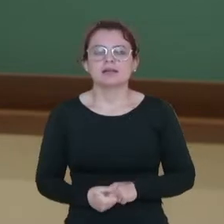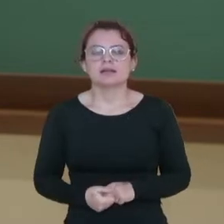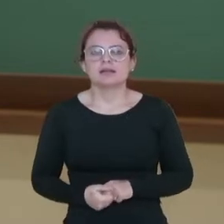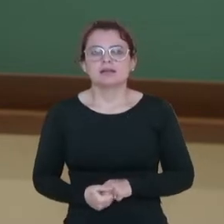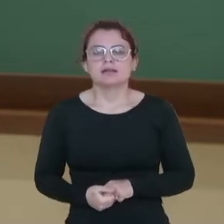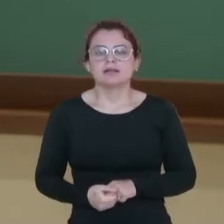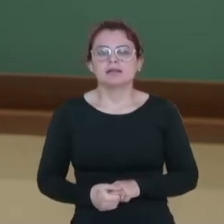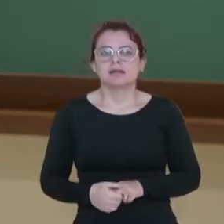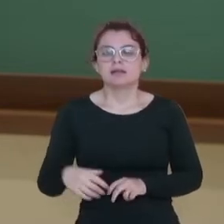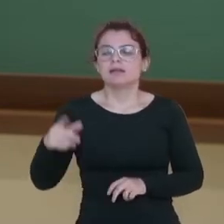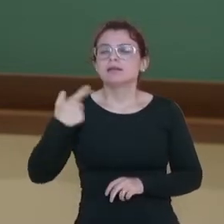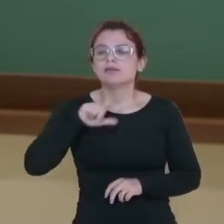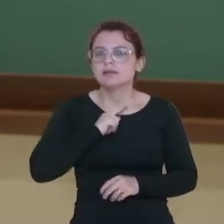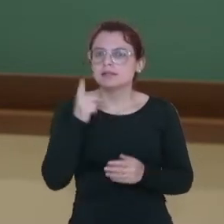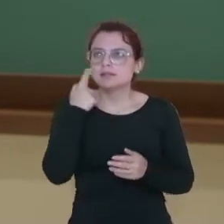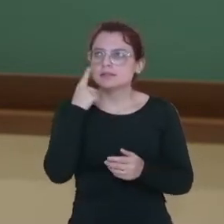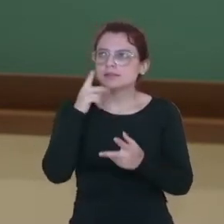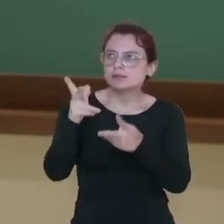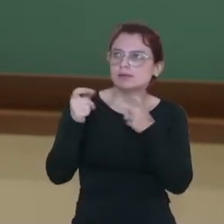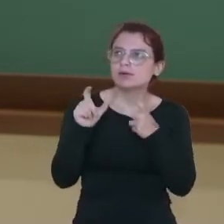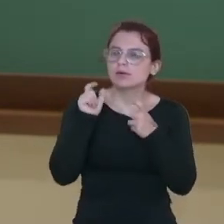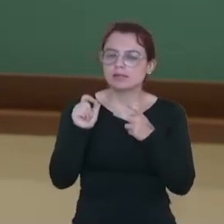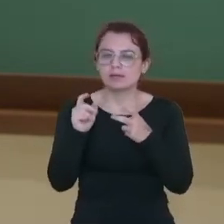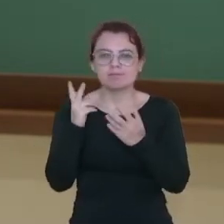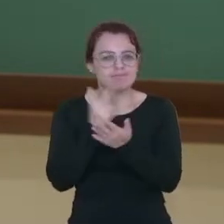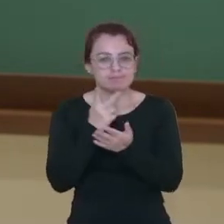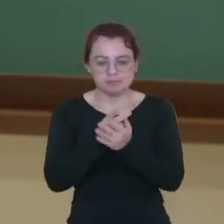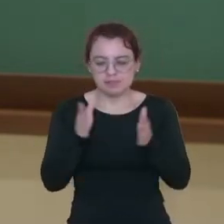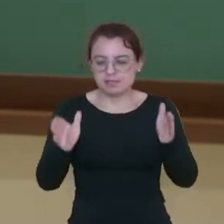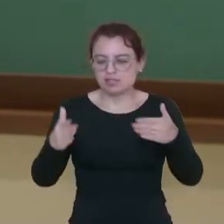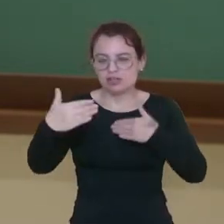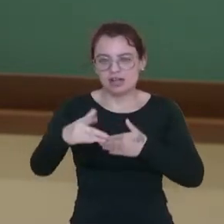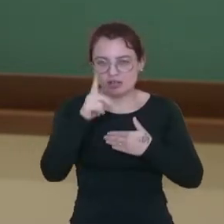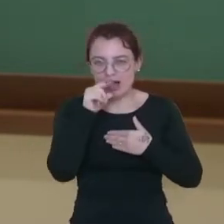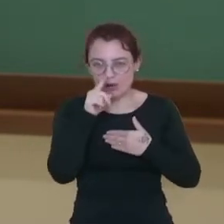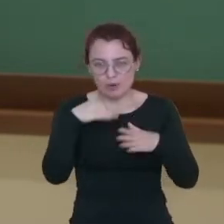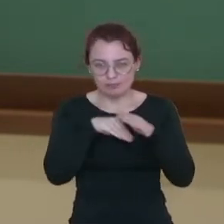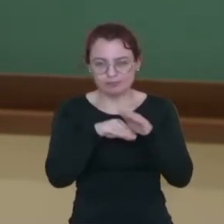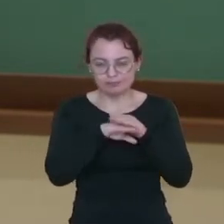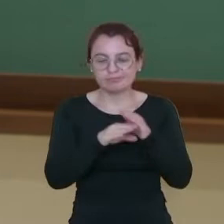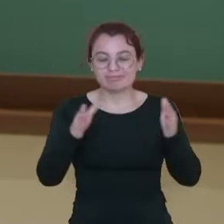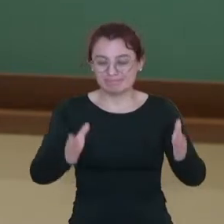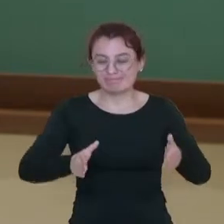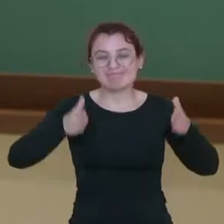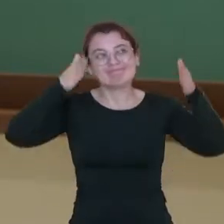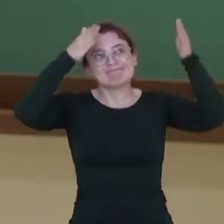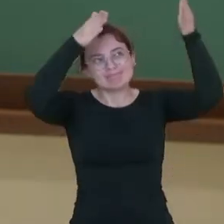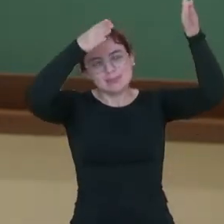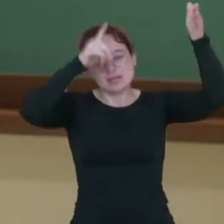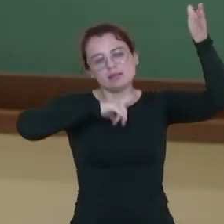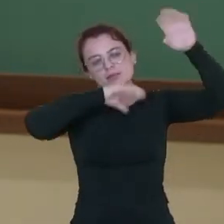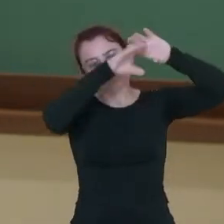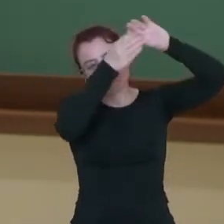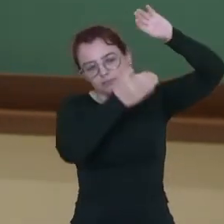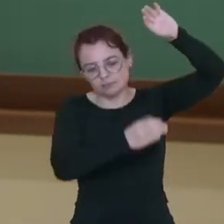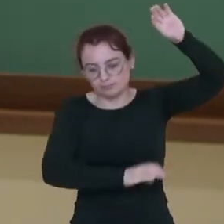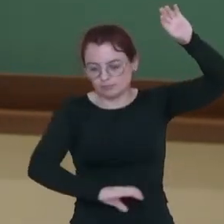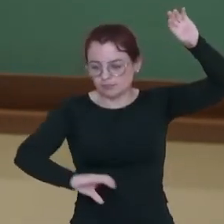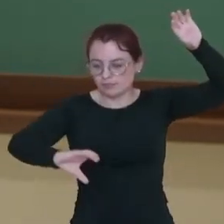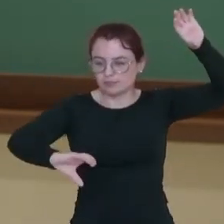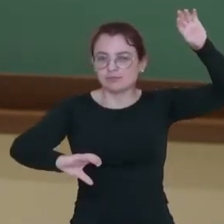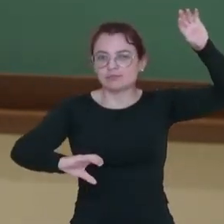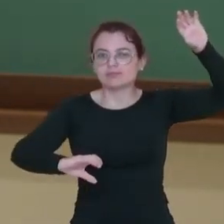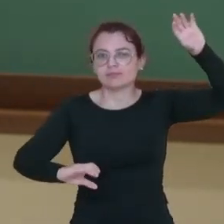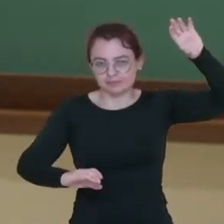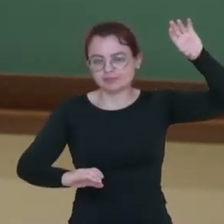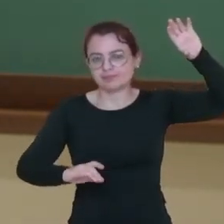num alto, sempre o lugar mais alto da cidade, e você tem os tubos conectados que são encanamentos. O que